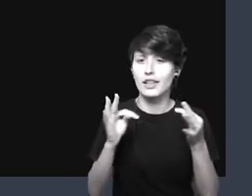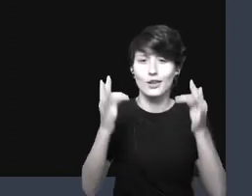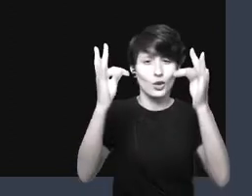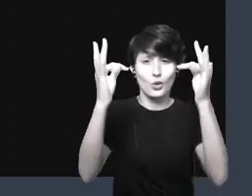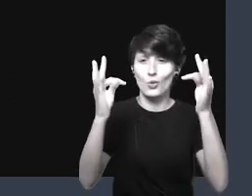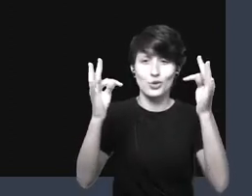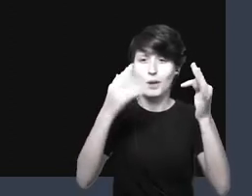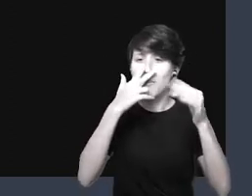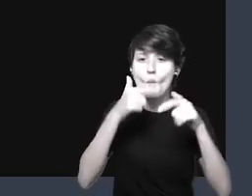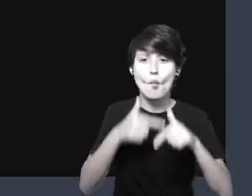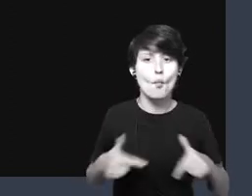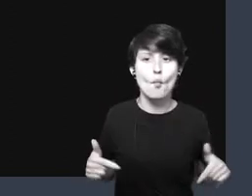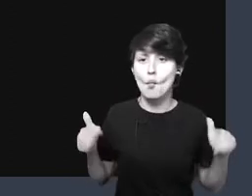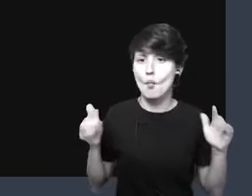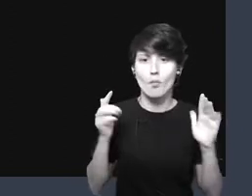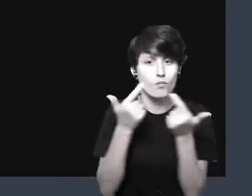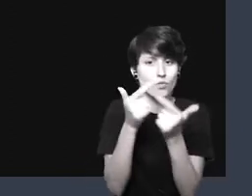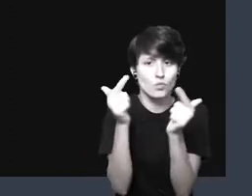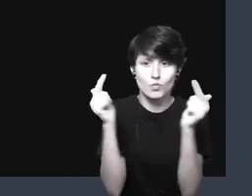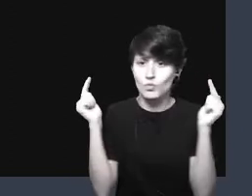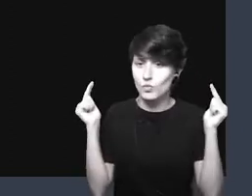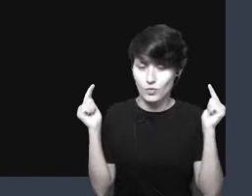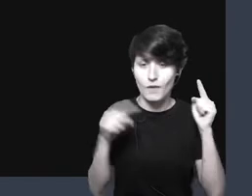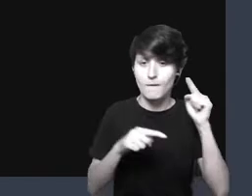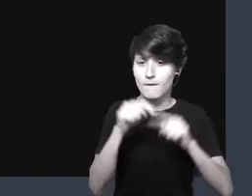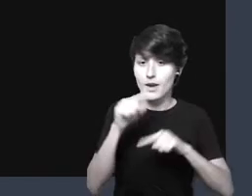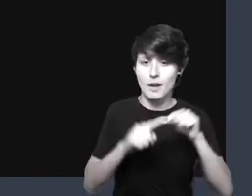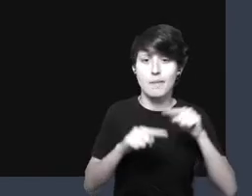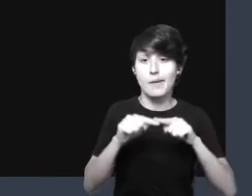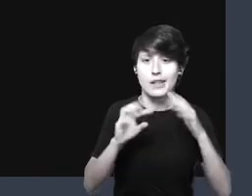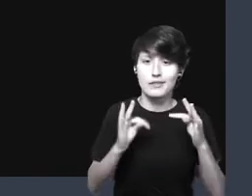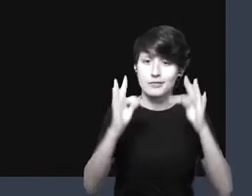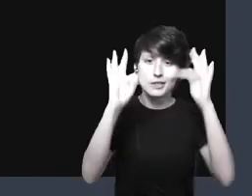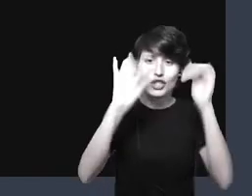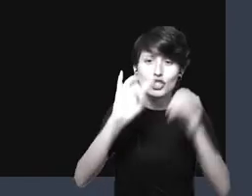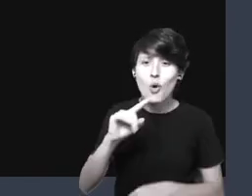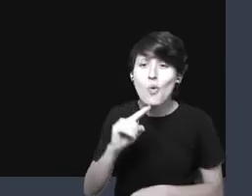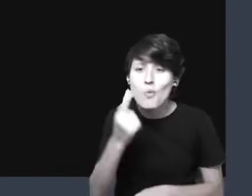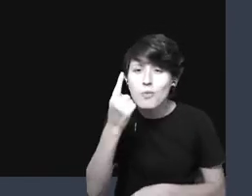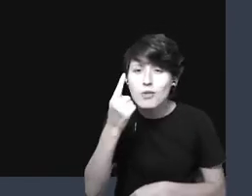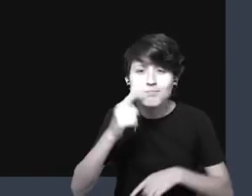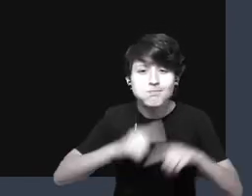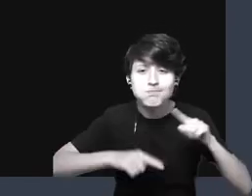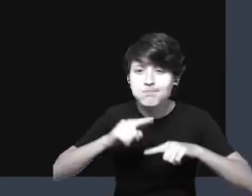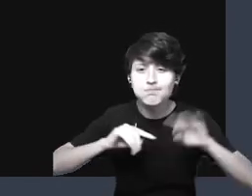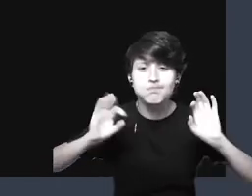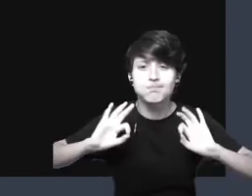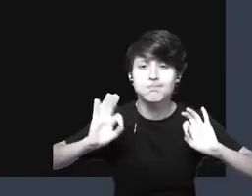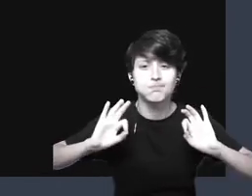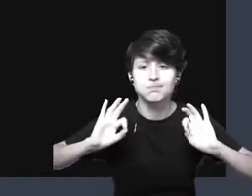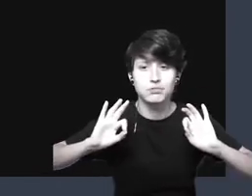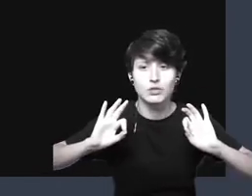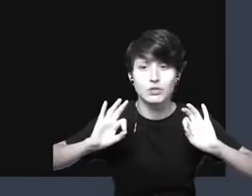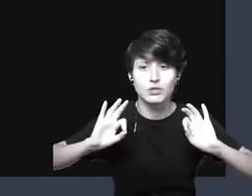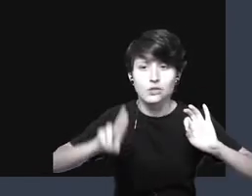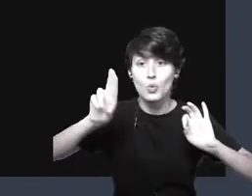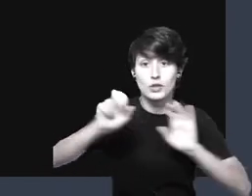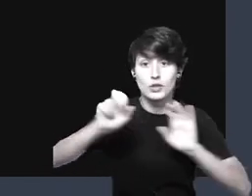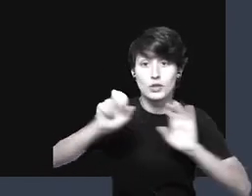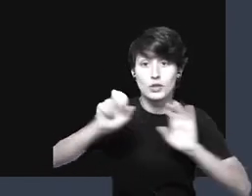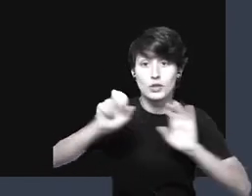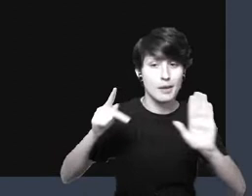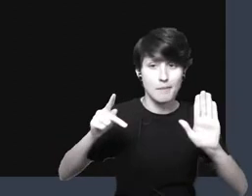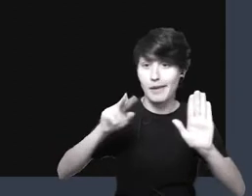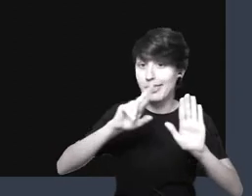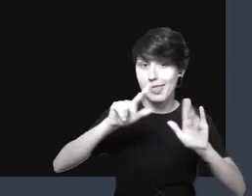não existe ferramenta de tecnologia que seja apenas uma ferramenta. Os aplicativos que usamos diariamente, eles não são